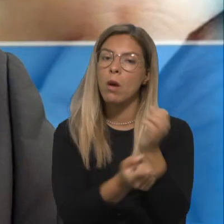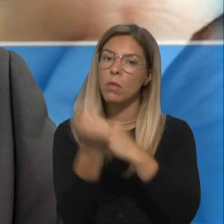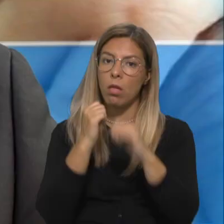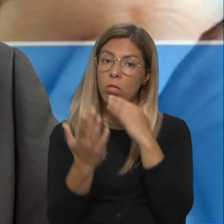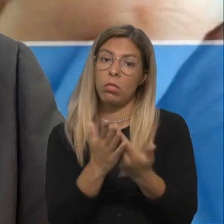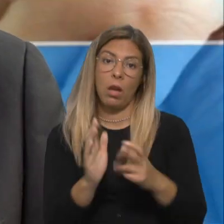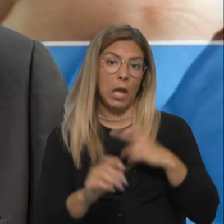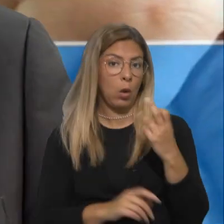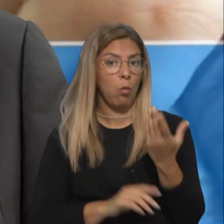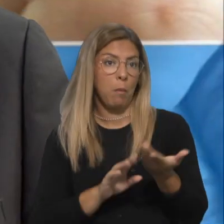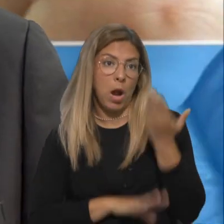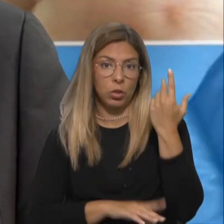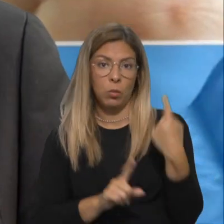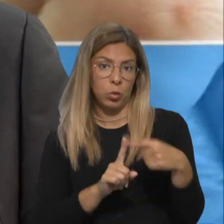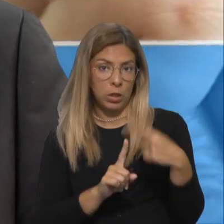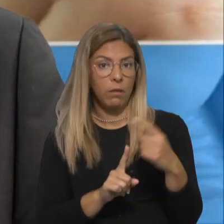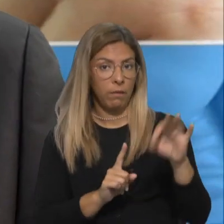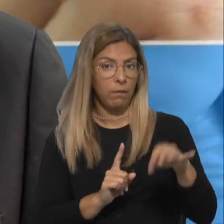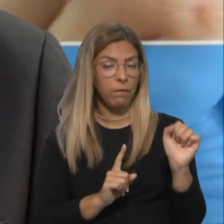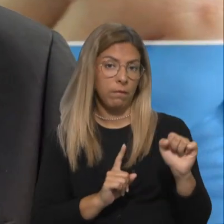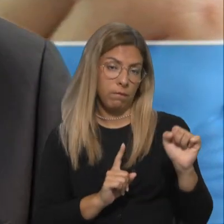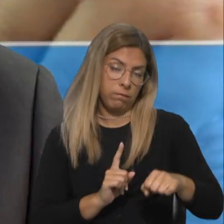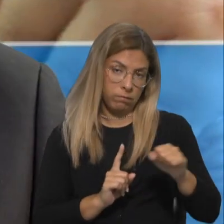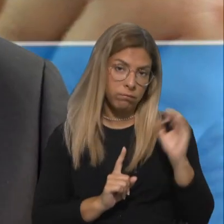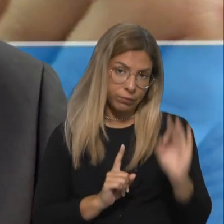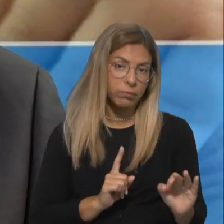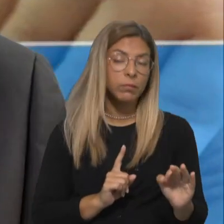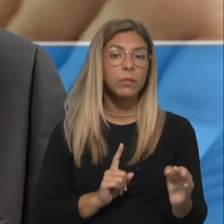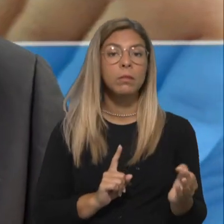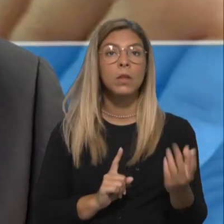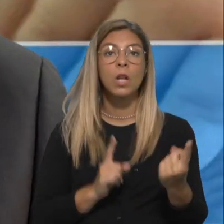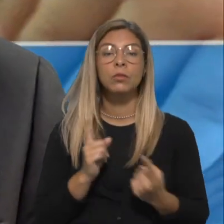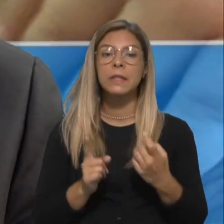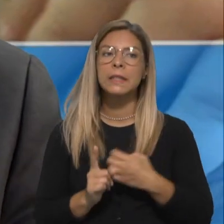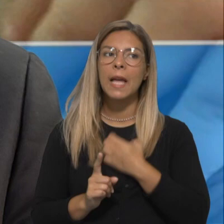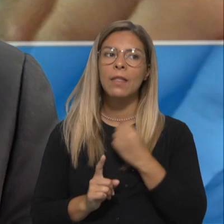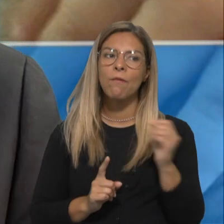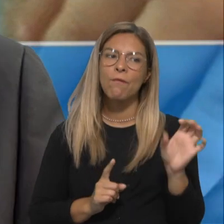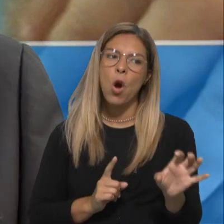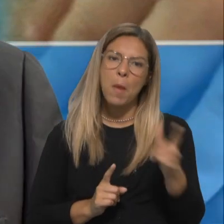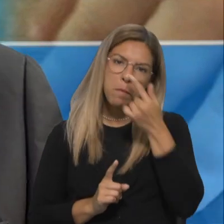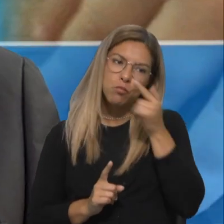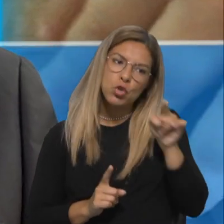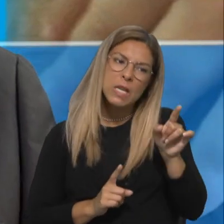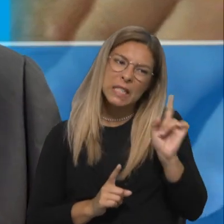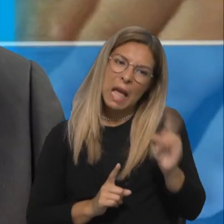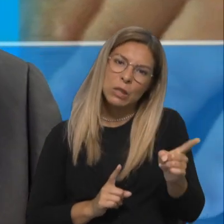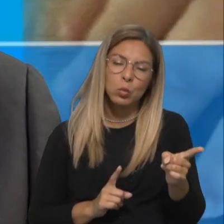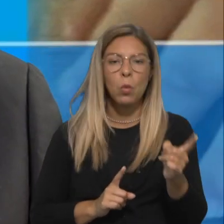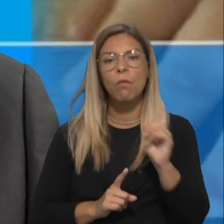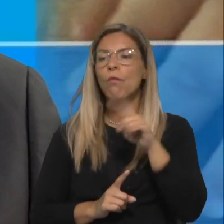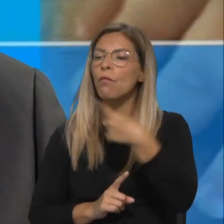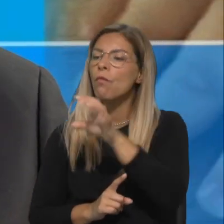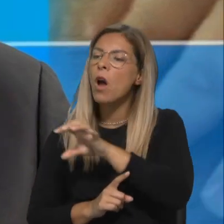Uma mais-valia. Exatamente. E as pessoas, às vezes, sentem-se melhor a fazer as coisas de uma determinada maneira e não de outra. E isso convida-as a estar